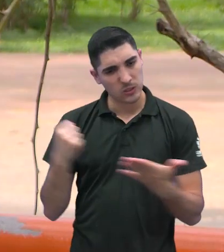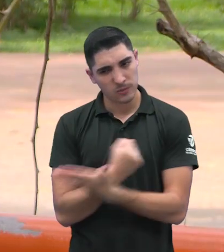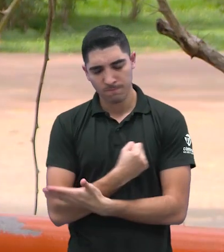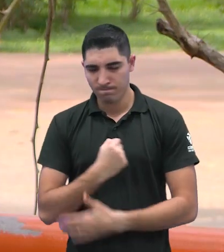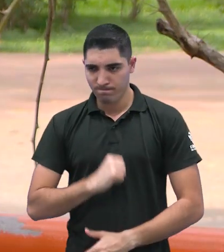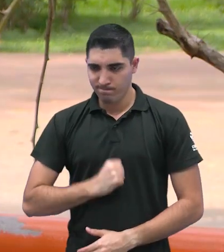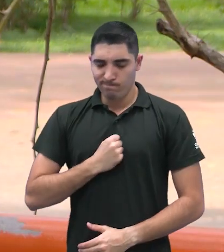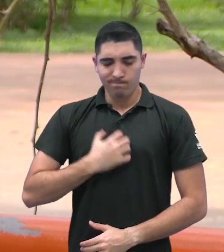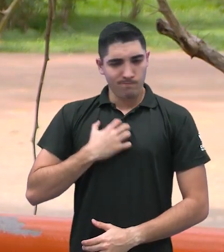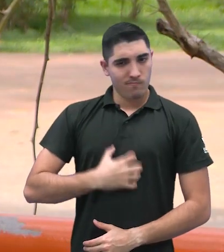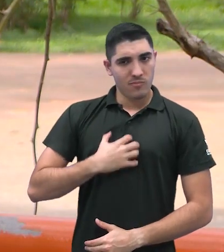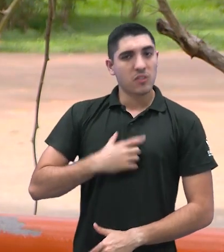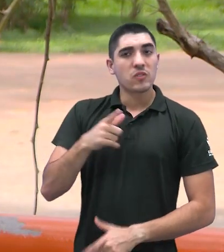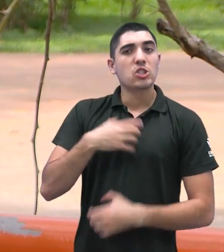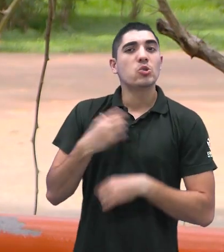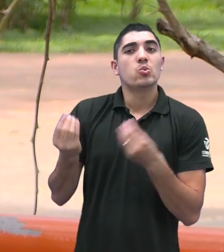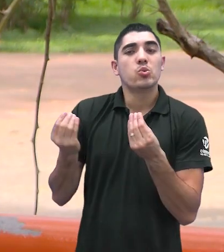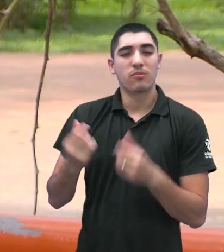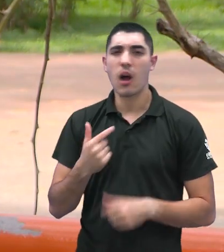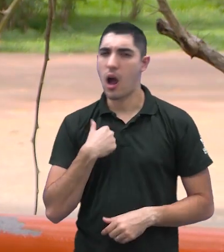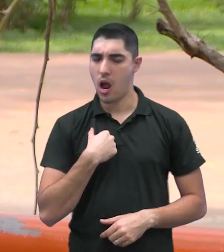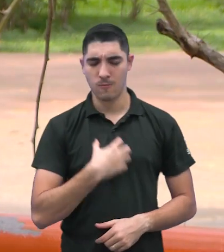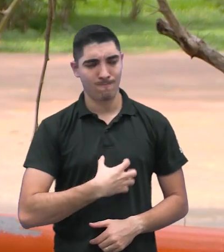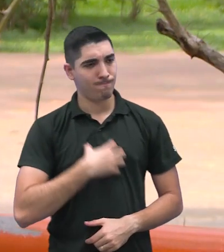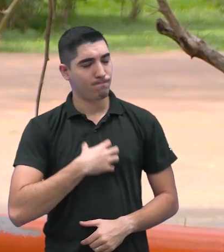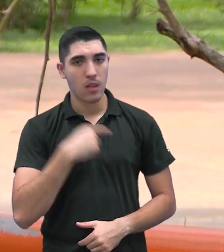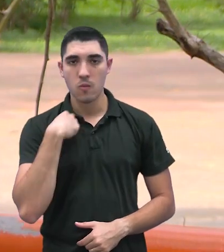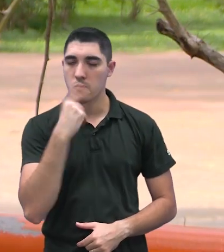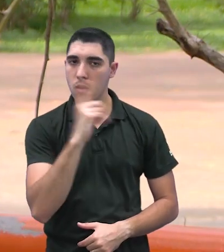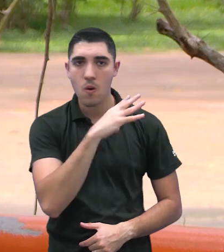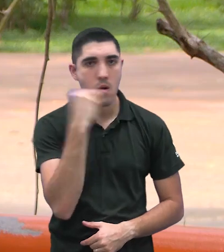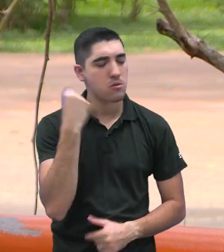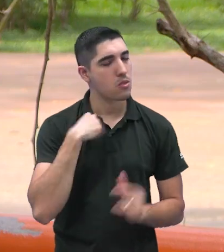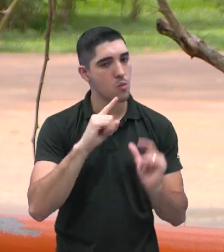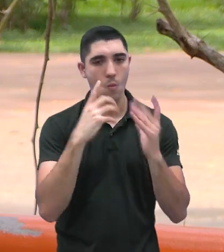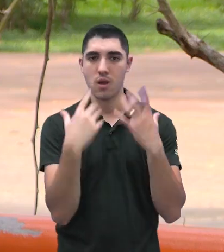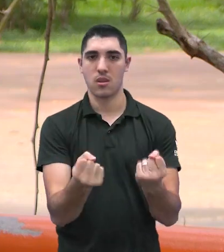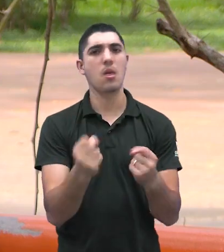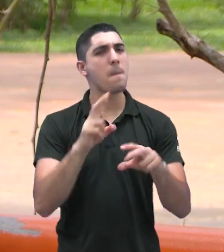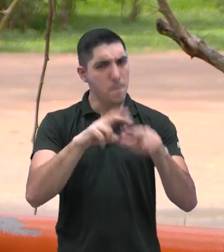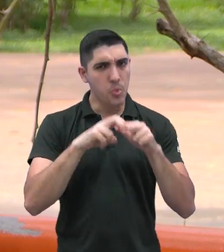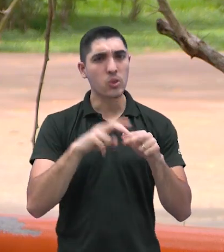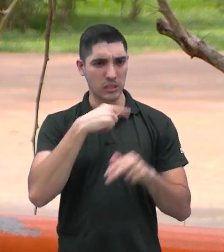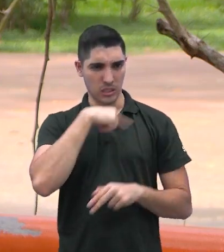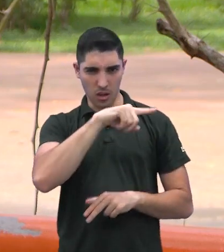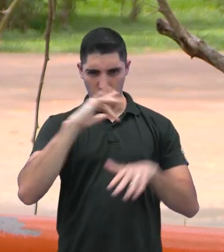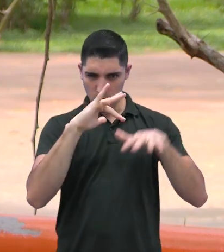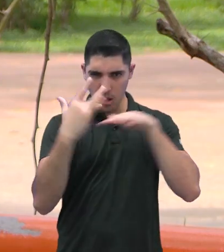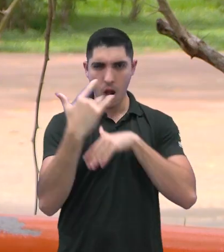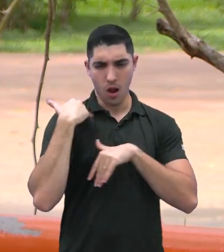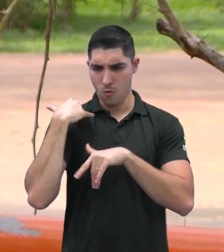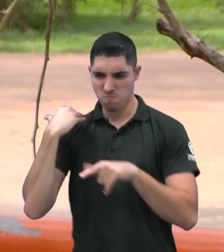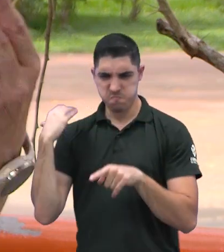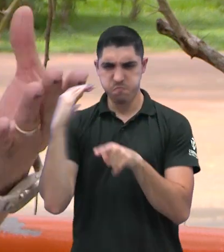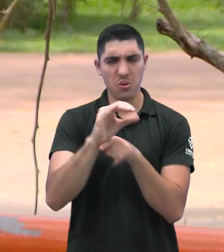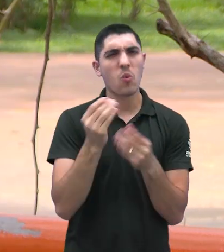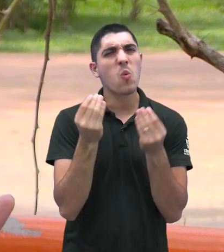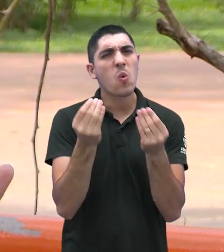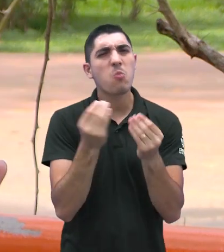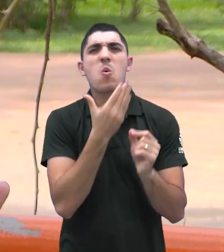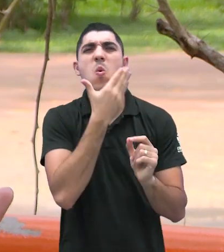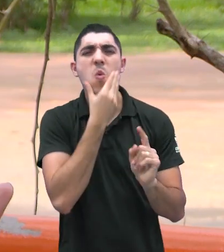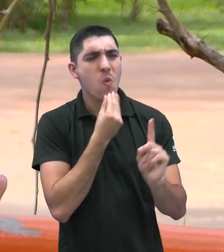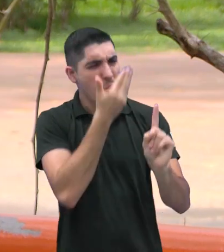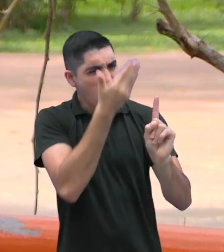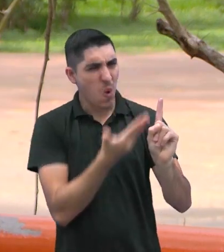história. Revoltada porque eu achei inadmissível, por isso que eu fiz aquele desabafo, porque eu não acreditei que um